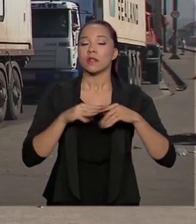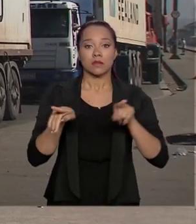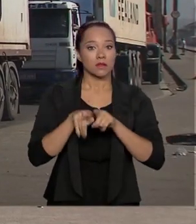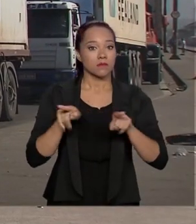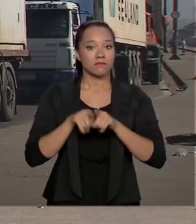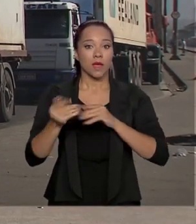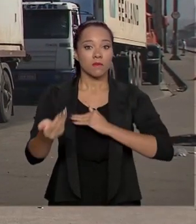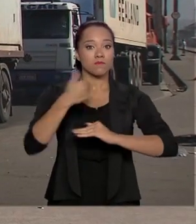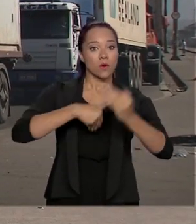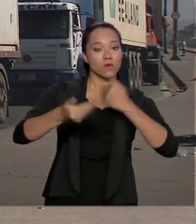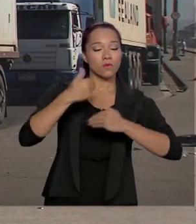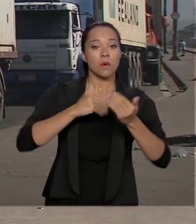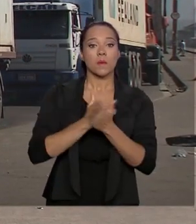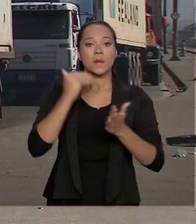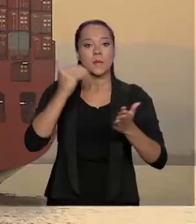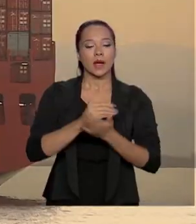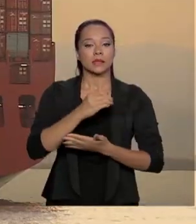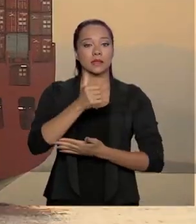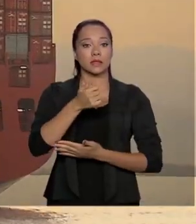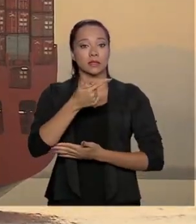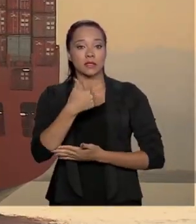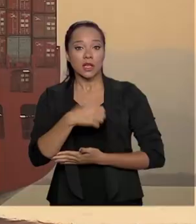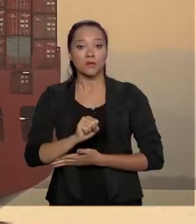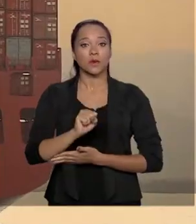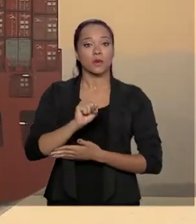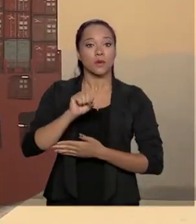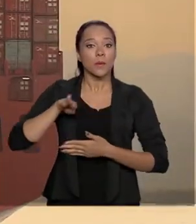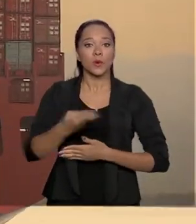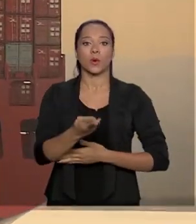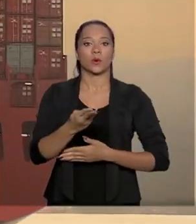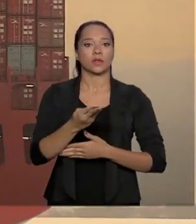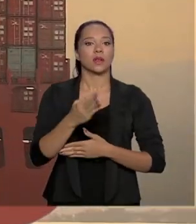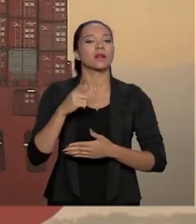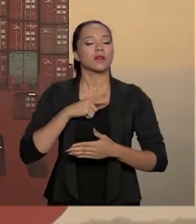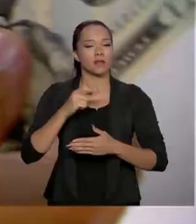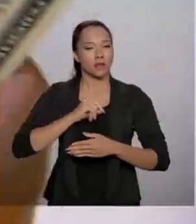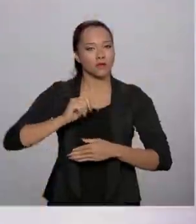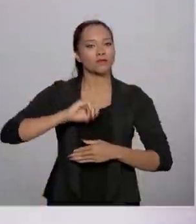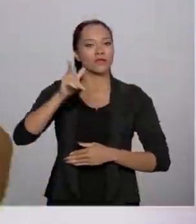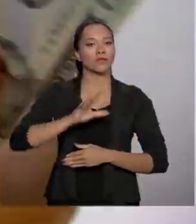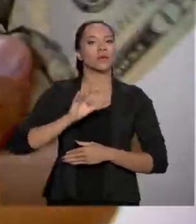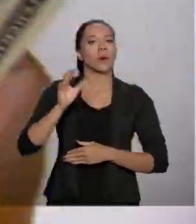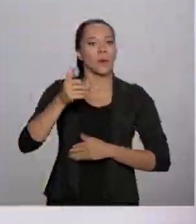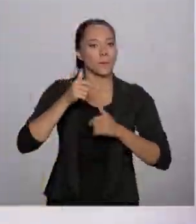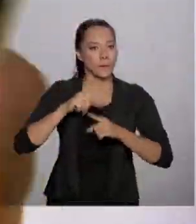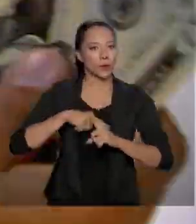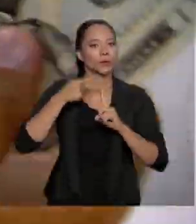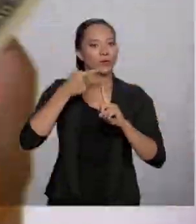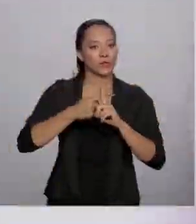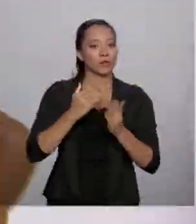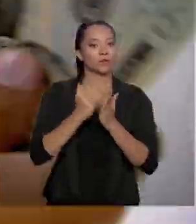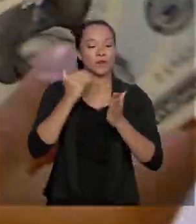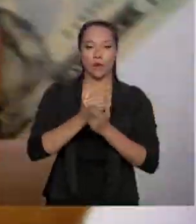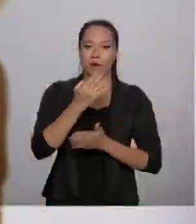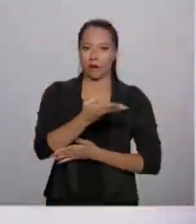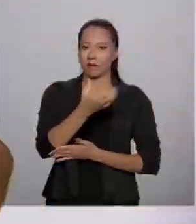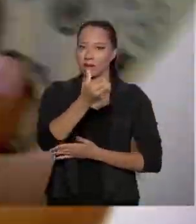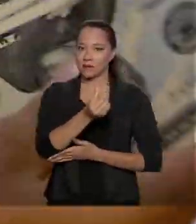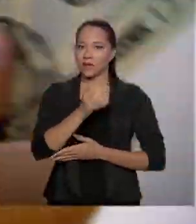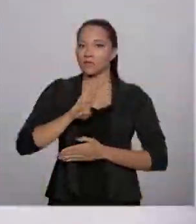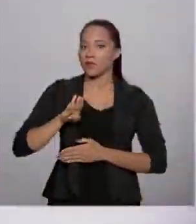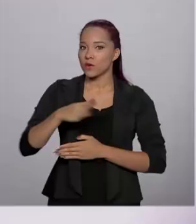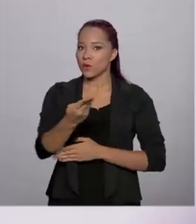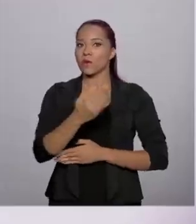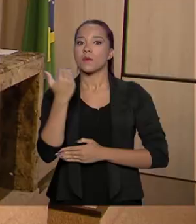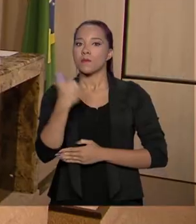177 bilhões, o que gerou um saldo positivo na balança comercial de 46 bilhões e